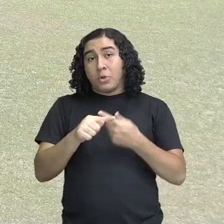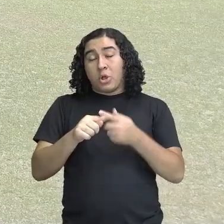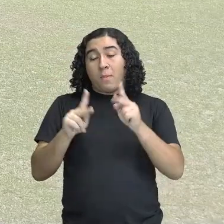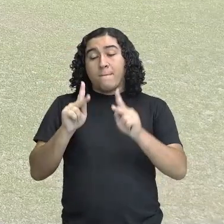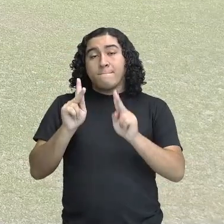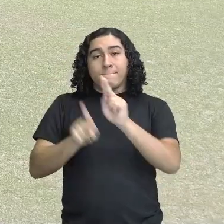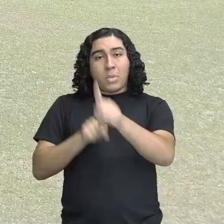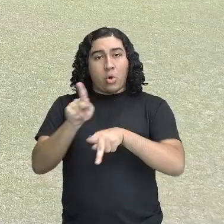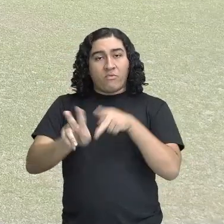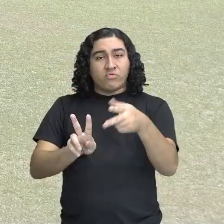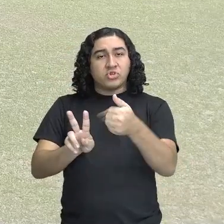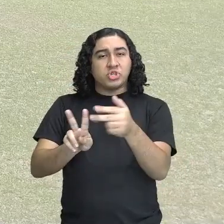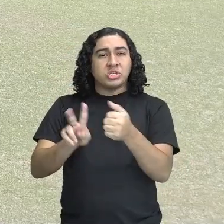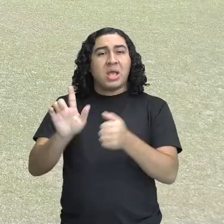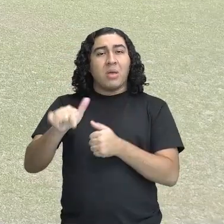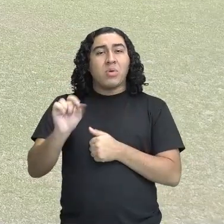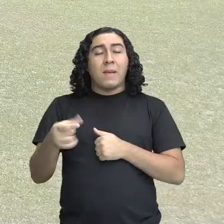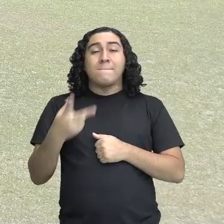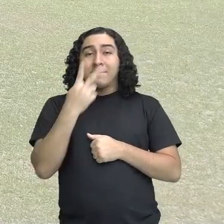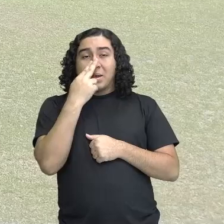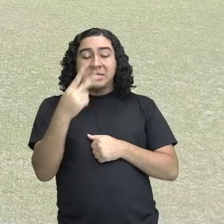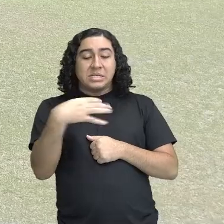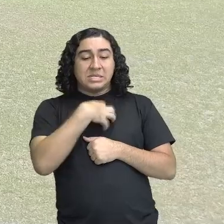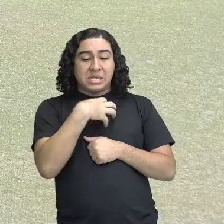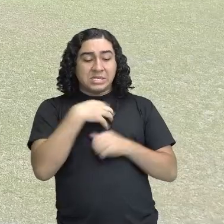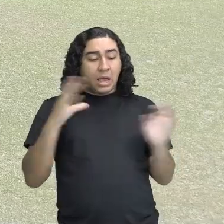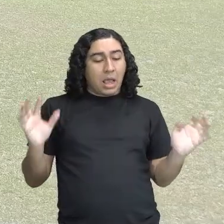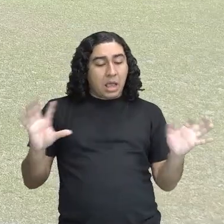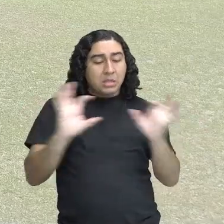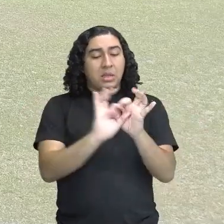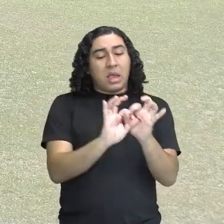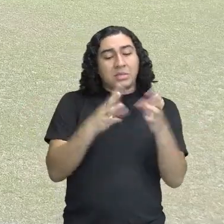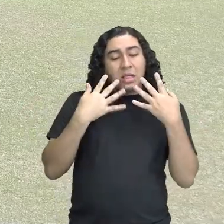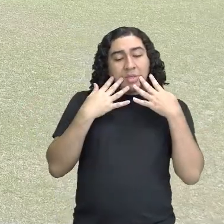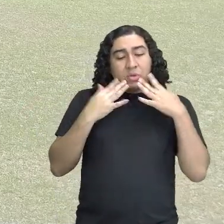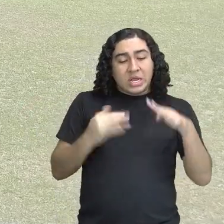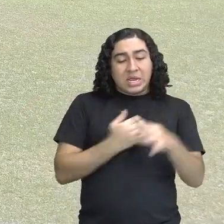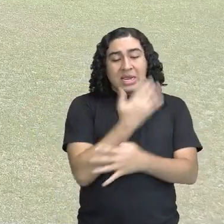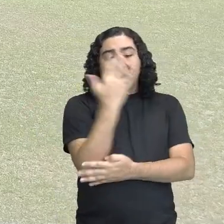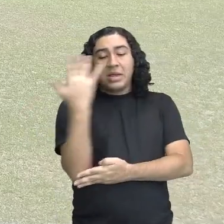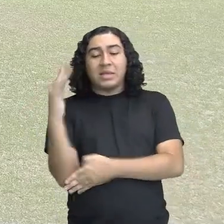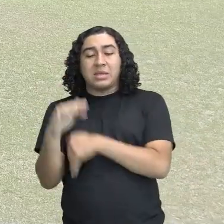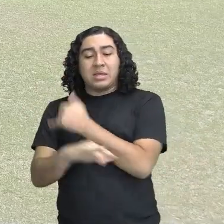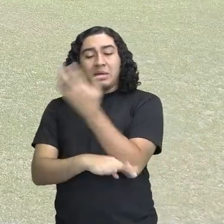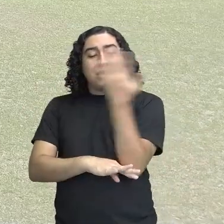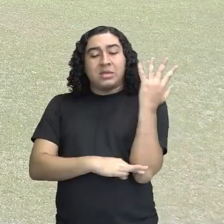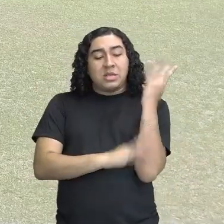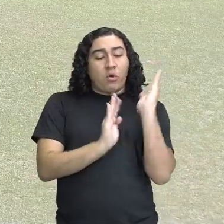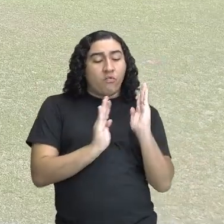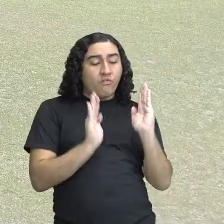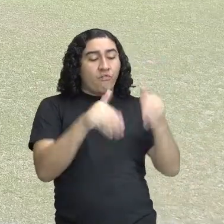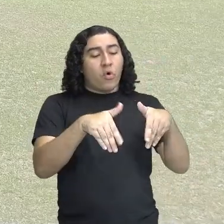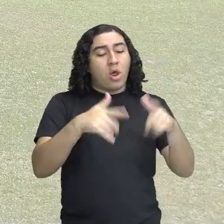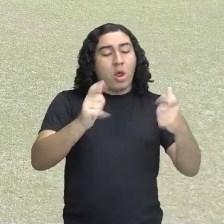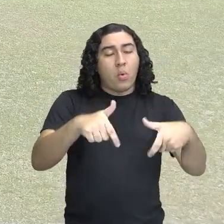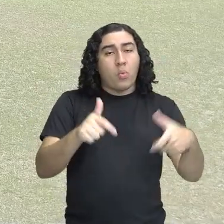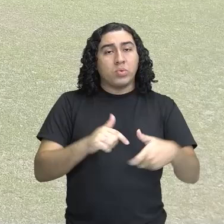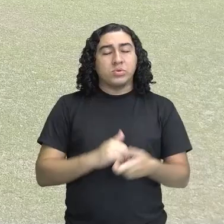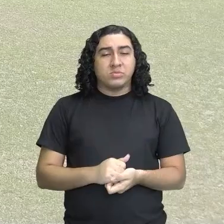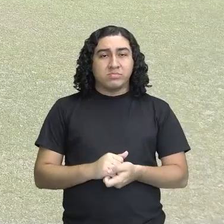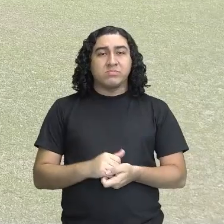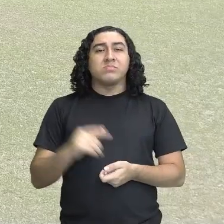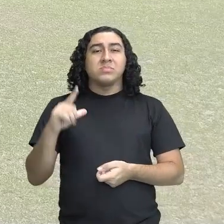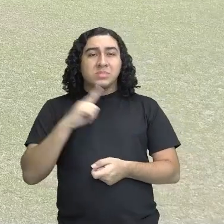eles se consideram interligados, né, professor? Com a natureza. Eles formam, portanto, parte